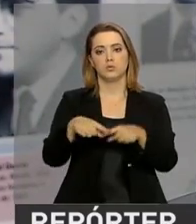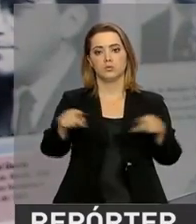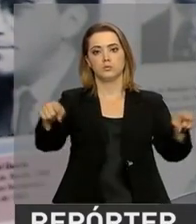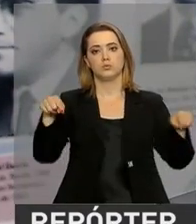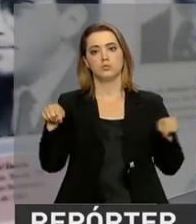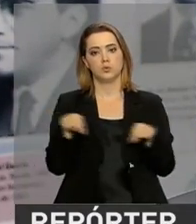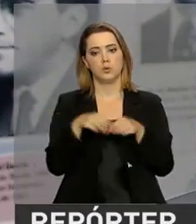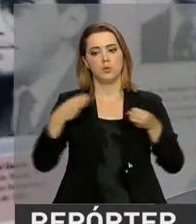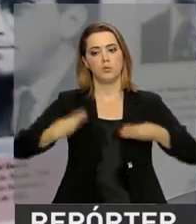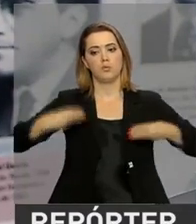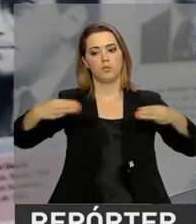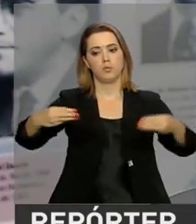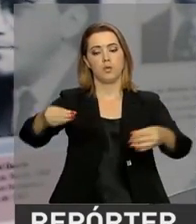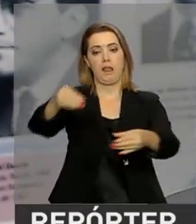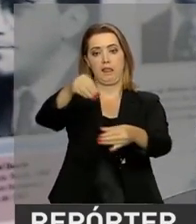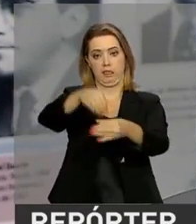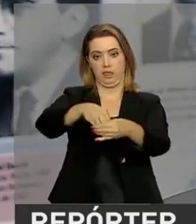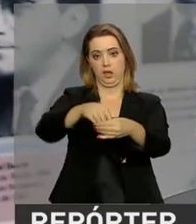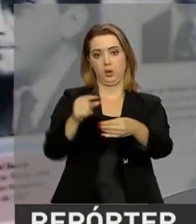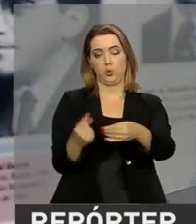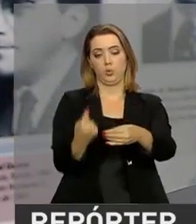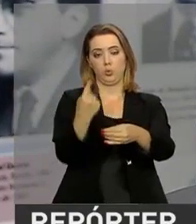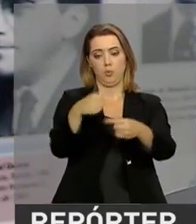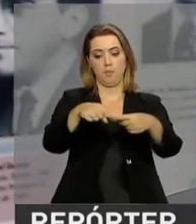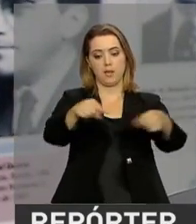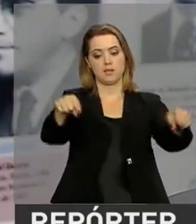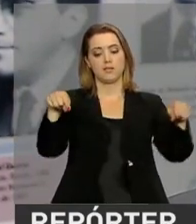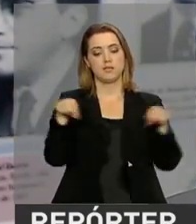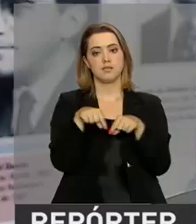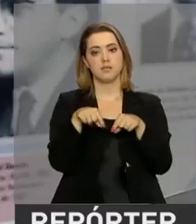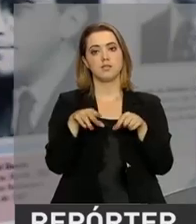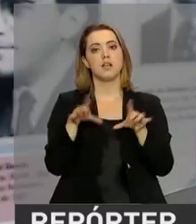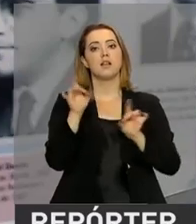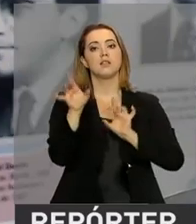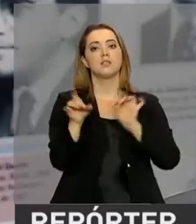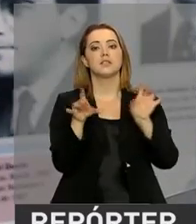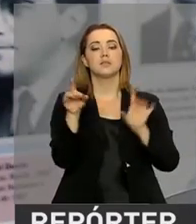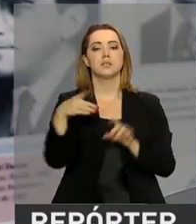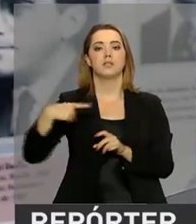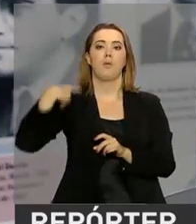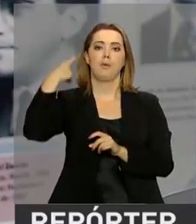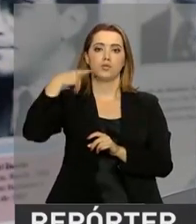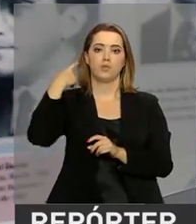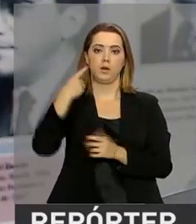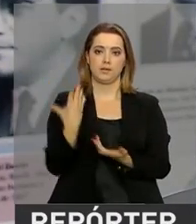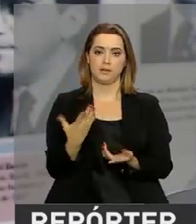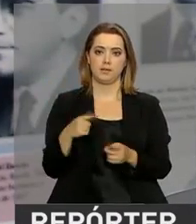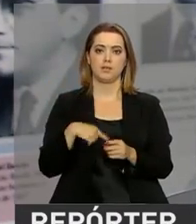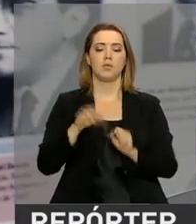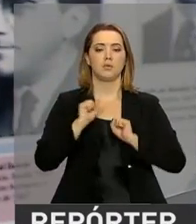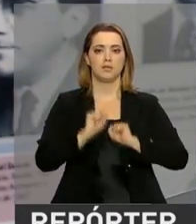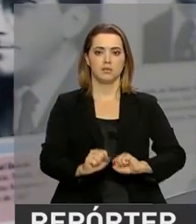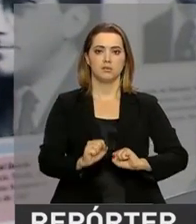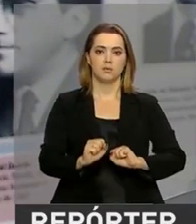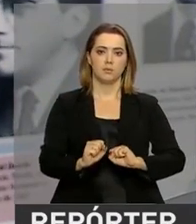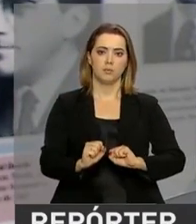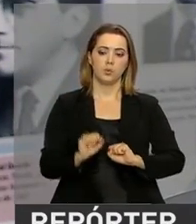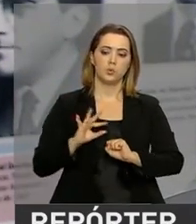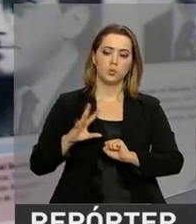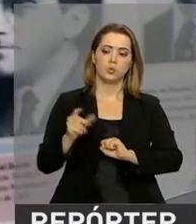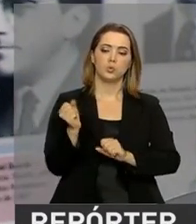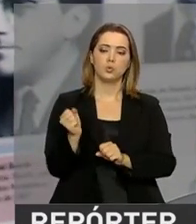do trabalho da sede em uma sala da advocacia para que ali o advogado ele tenha toda a